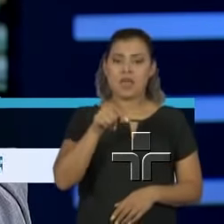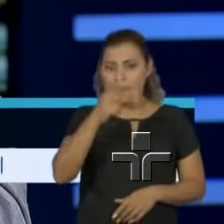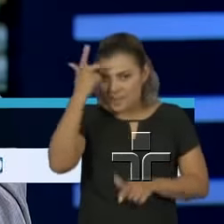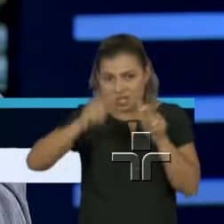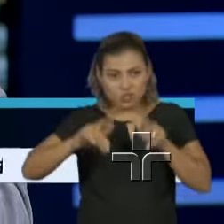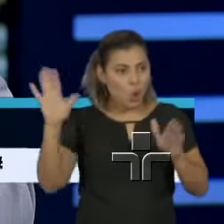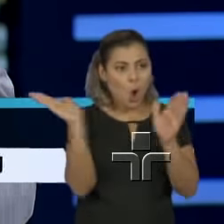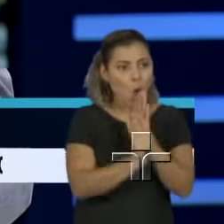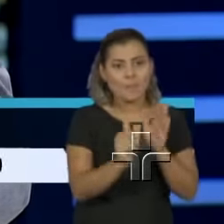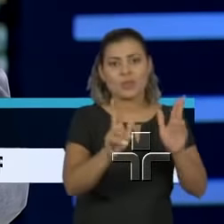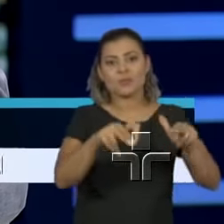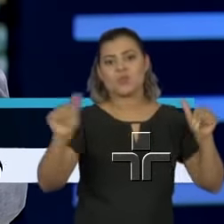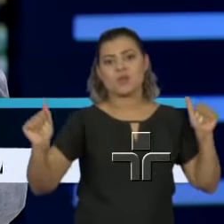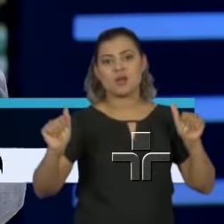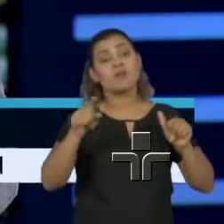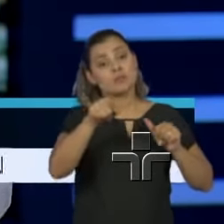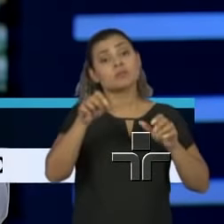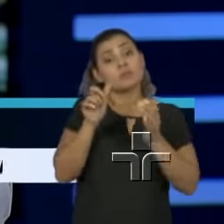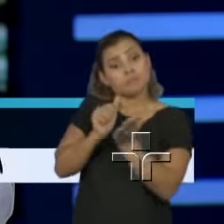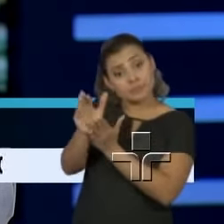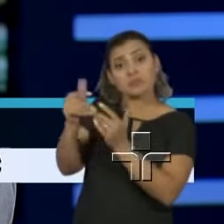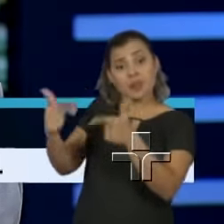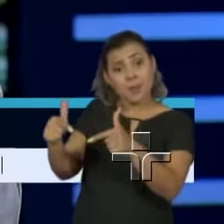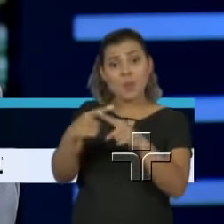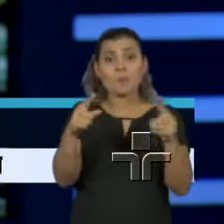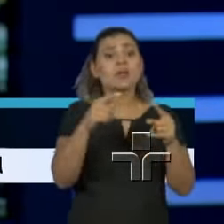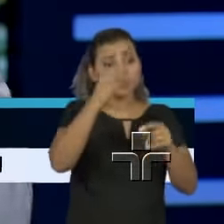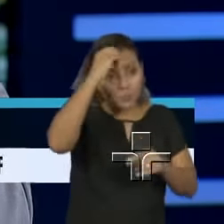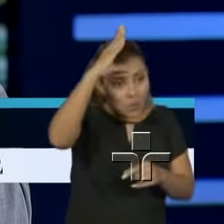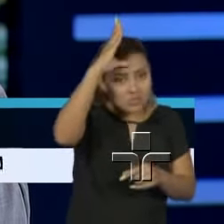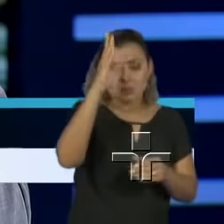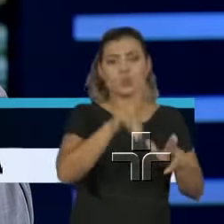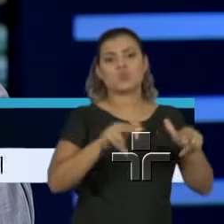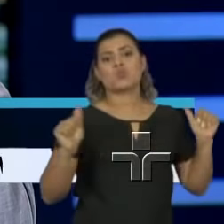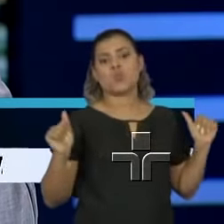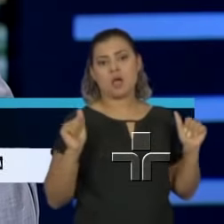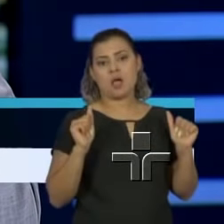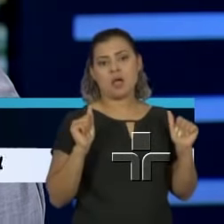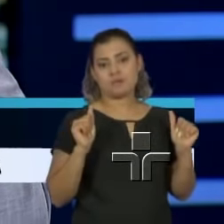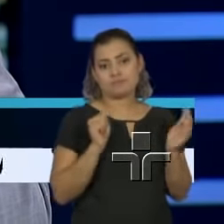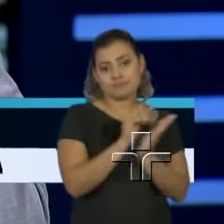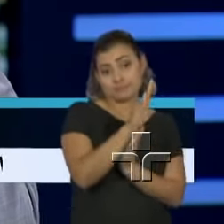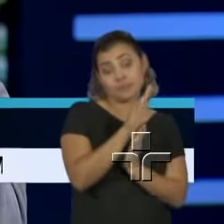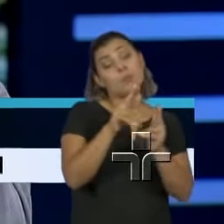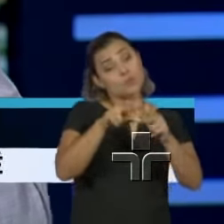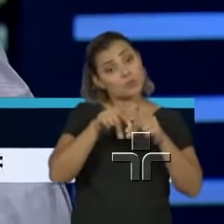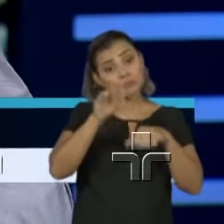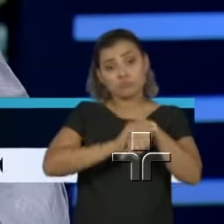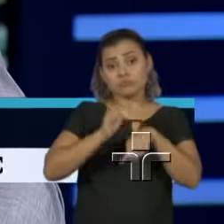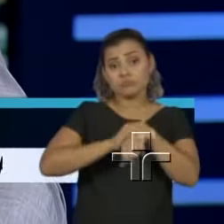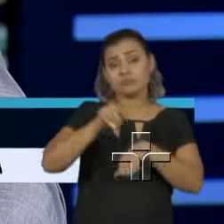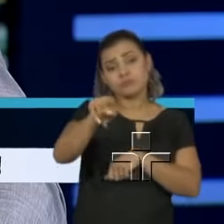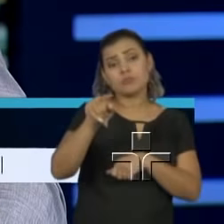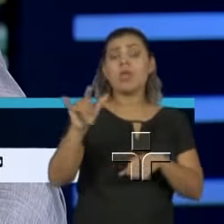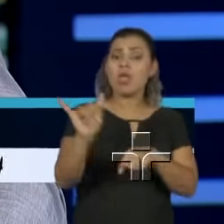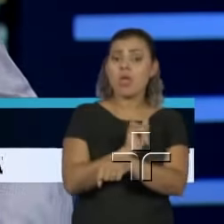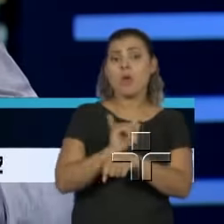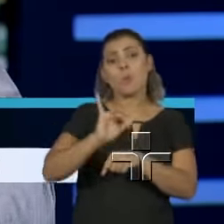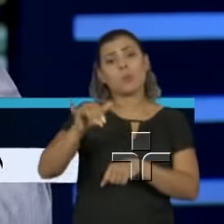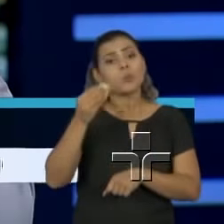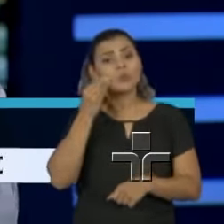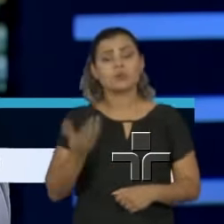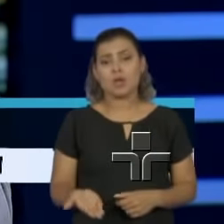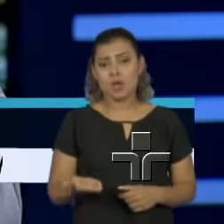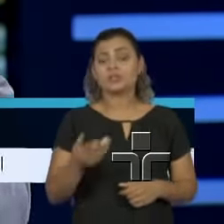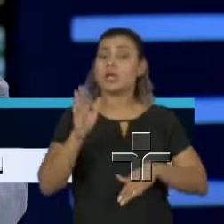você. Né? E essa situação, ao mesmo tempo que ela traz todas essas dificuldades, mas ela abre algumas oportunidades, ainda